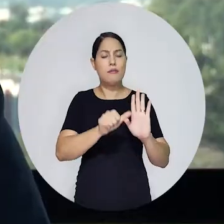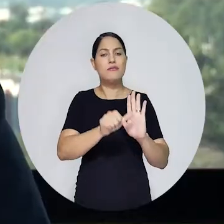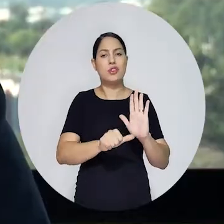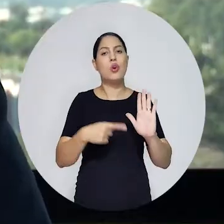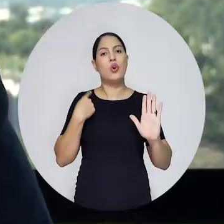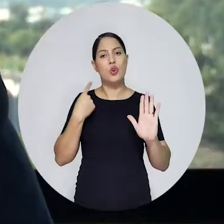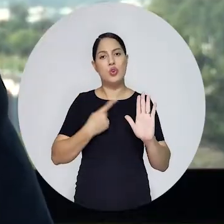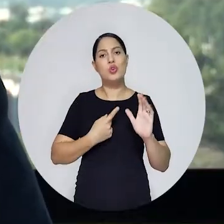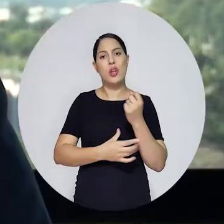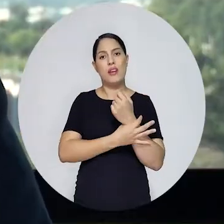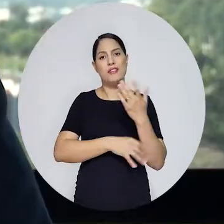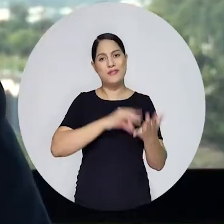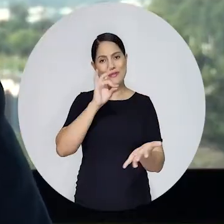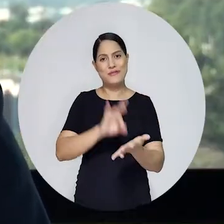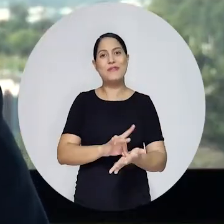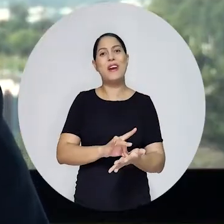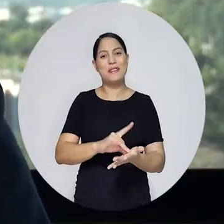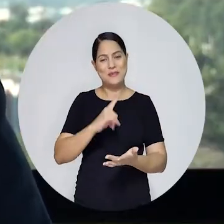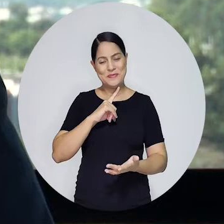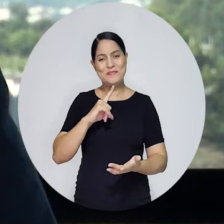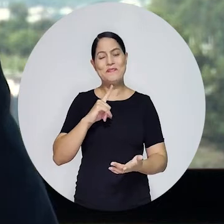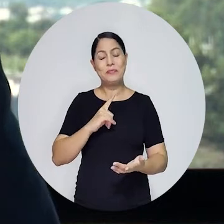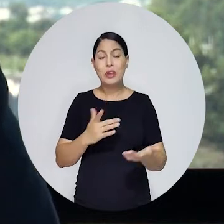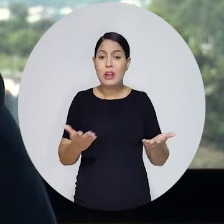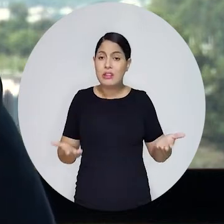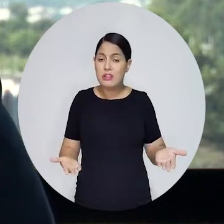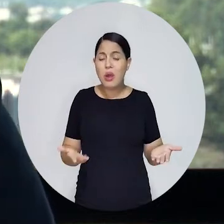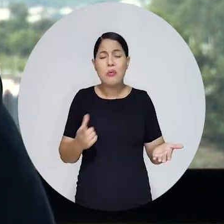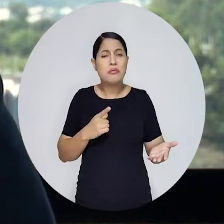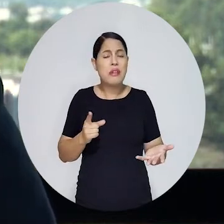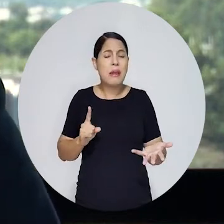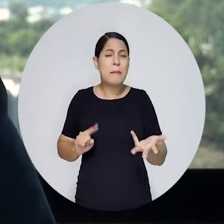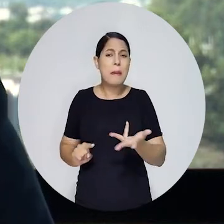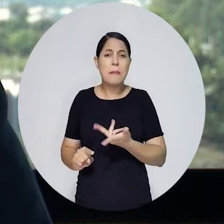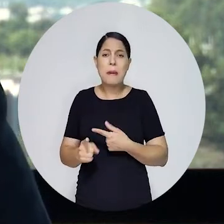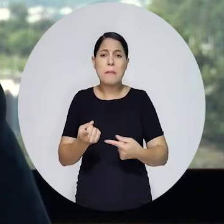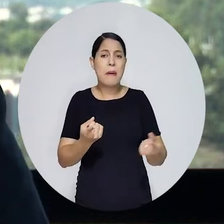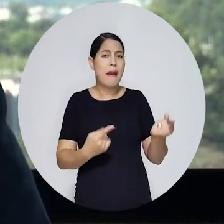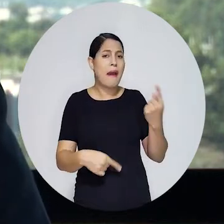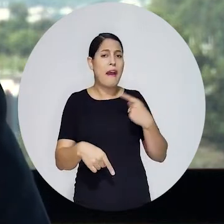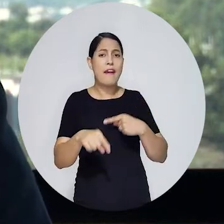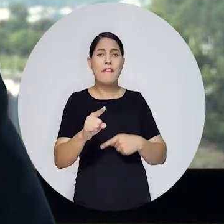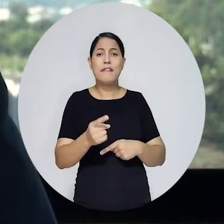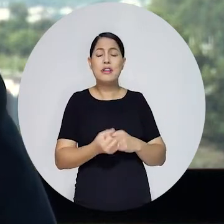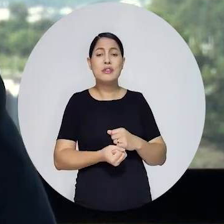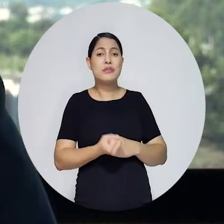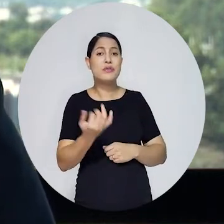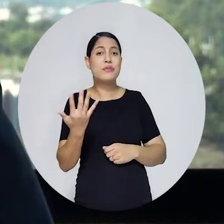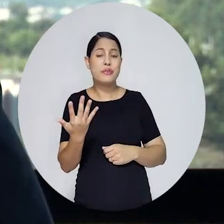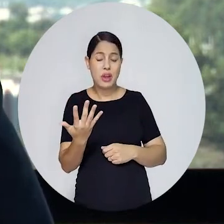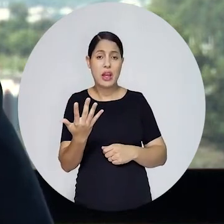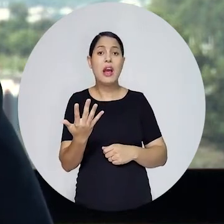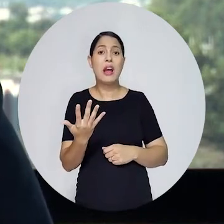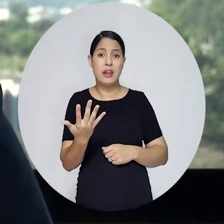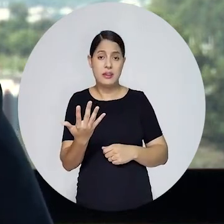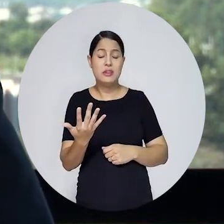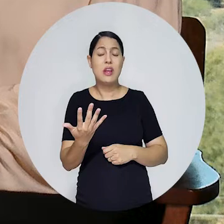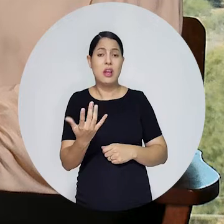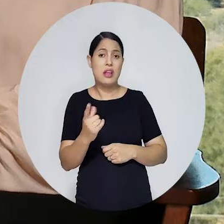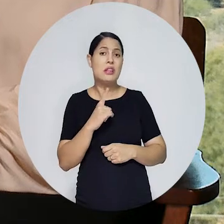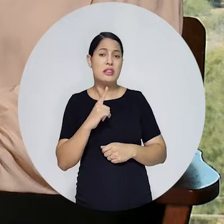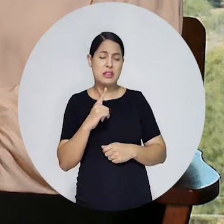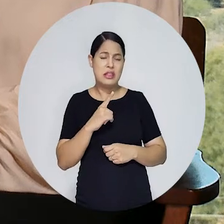essa alteração, nós temos essa garantia. Portanto, foram muitos avanços. Essas